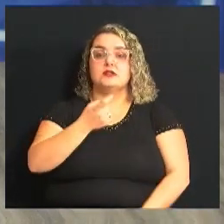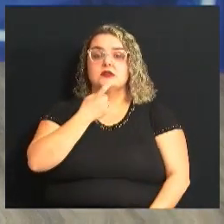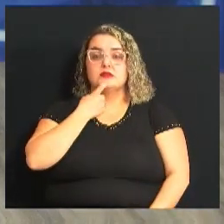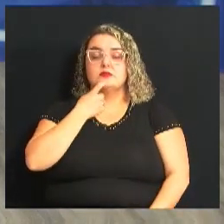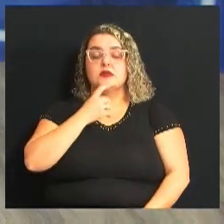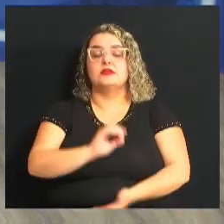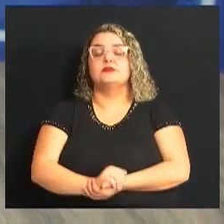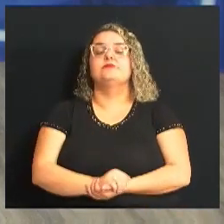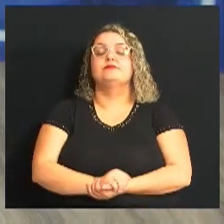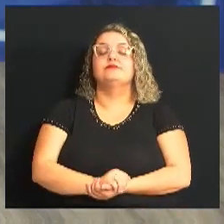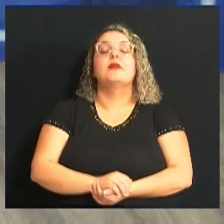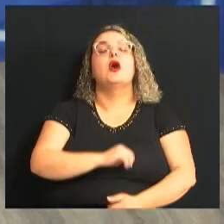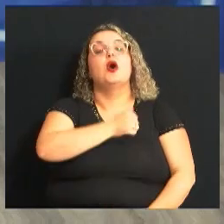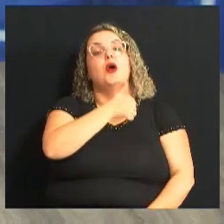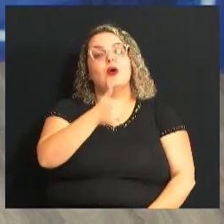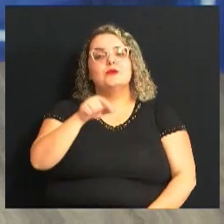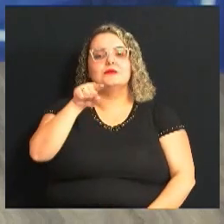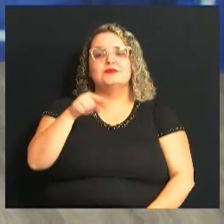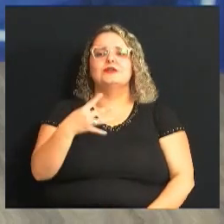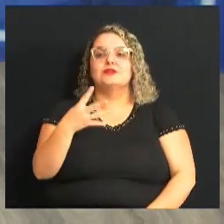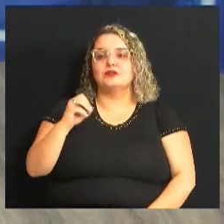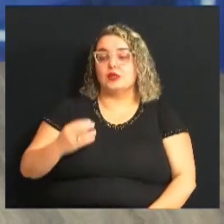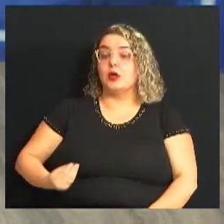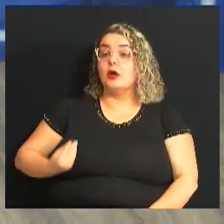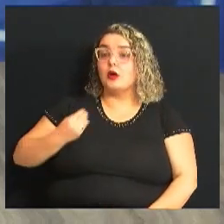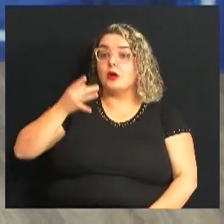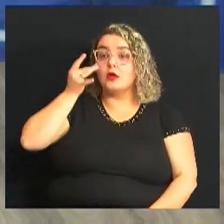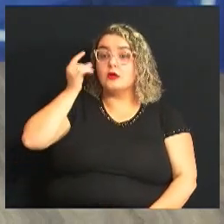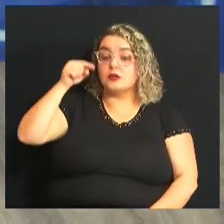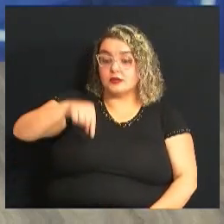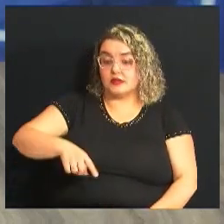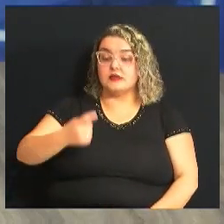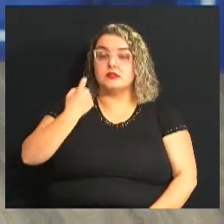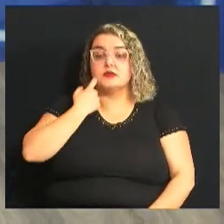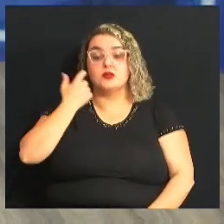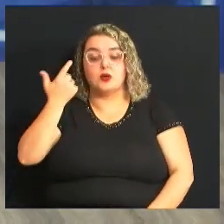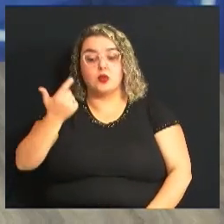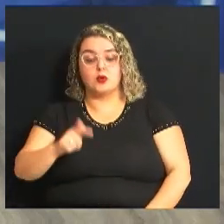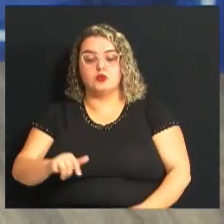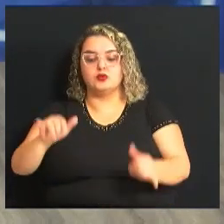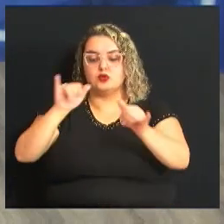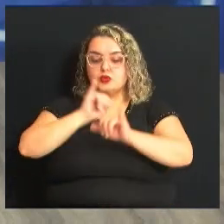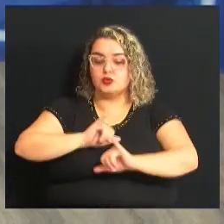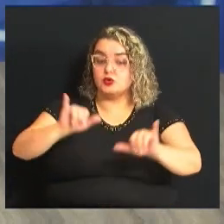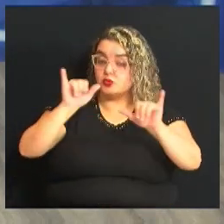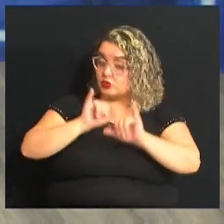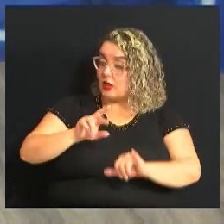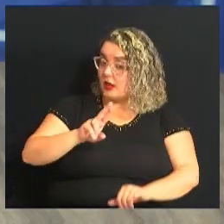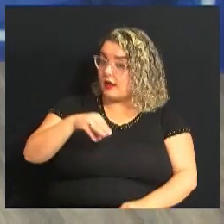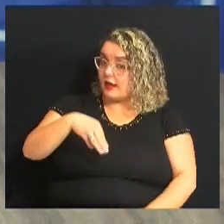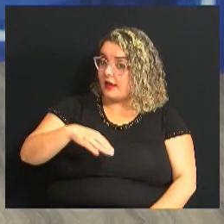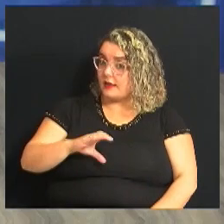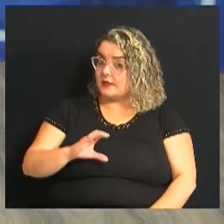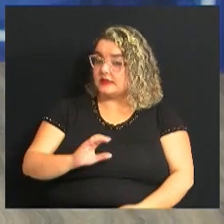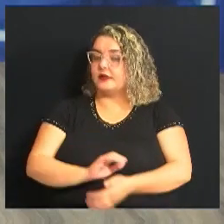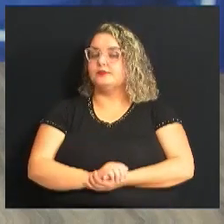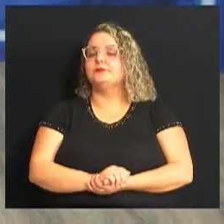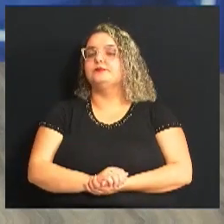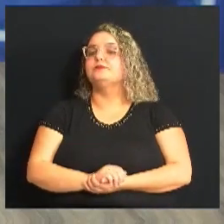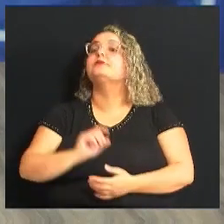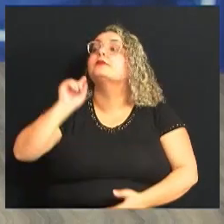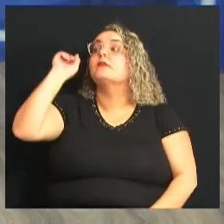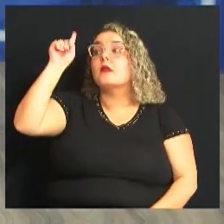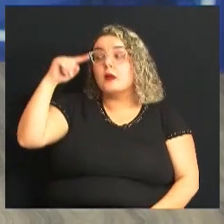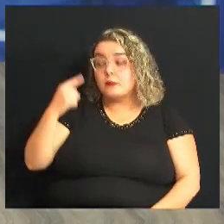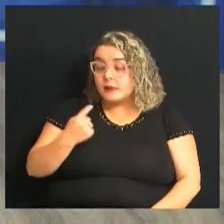mais 40 minutos, nós estamos ao vivo nesta sexta-feira. A gente segue aqui com as notícias da Metrópole de Campinas. Mirna Abreu, para quem quer